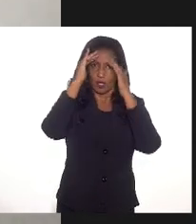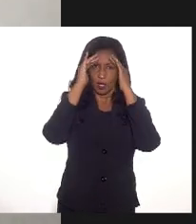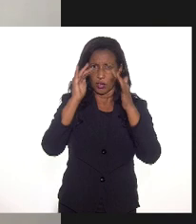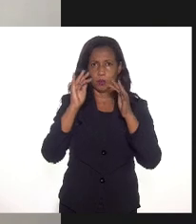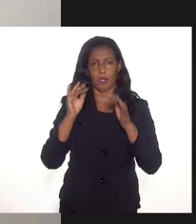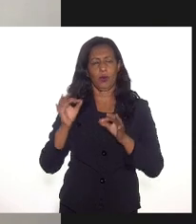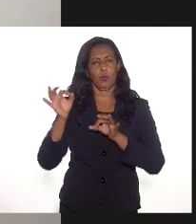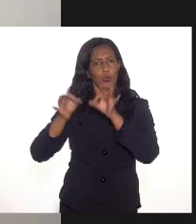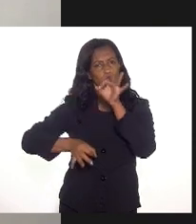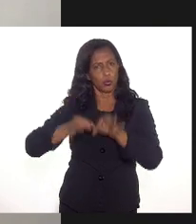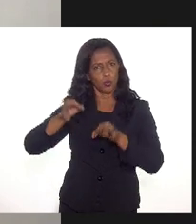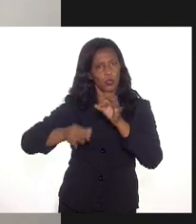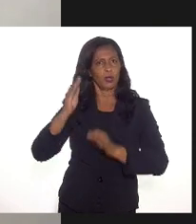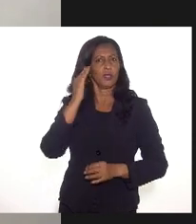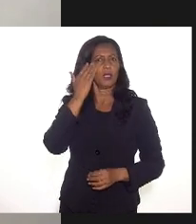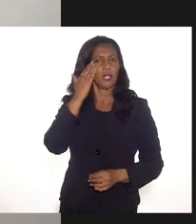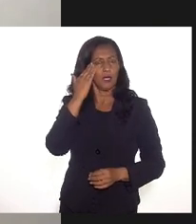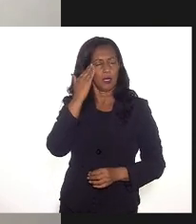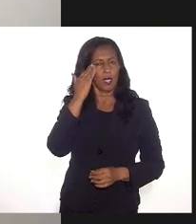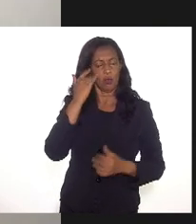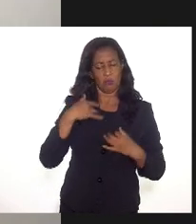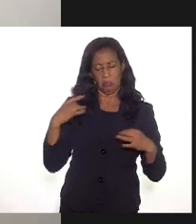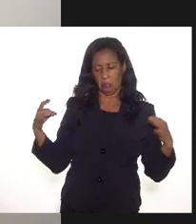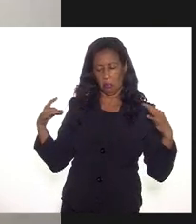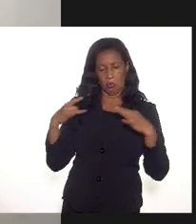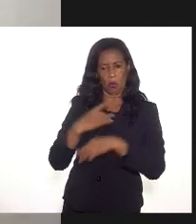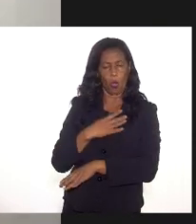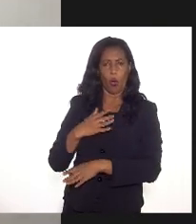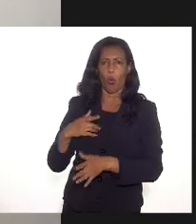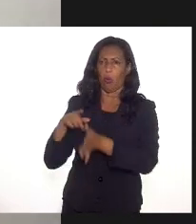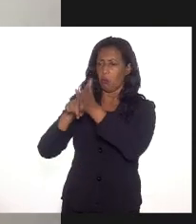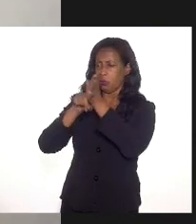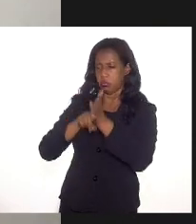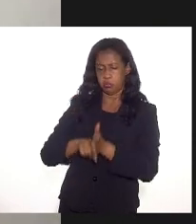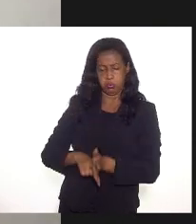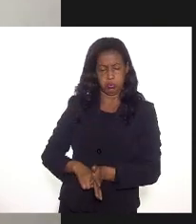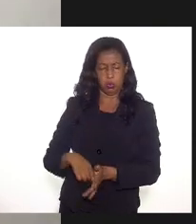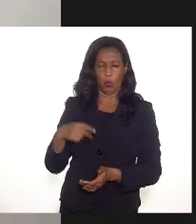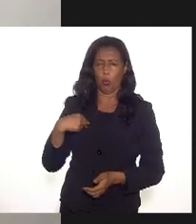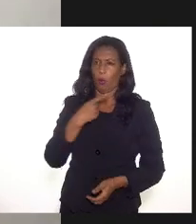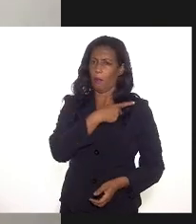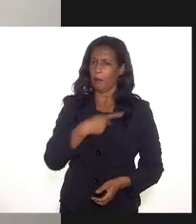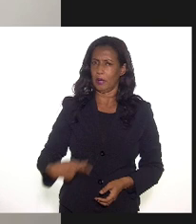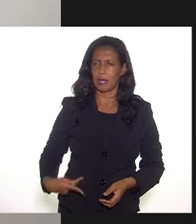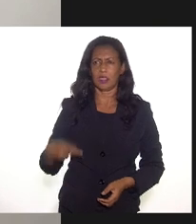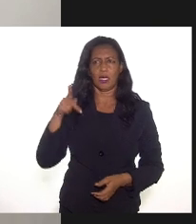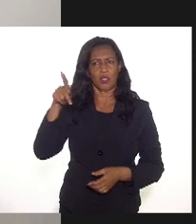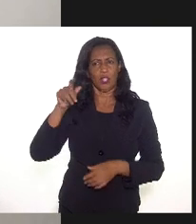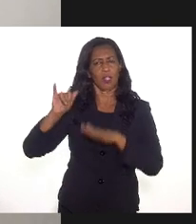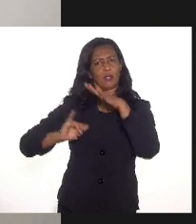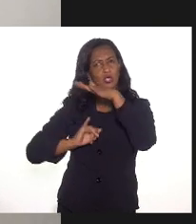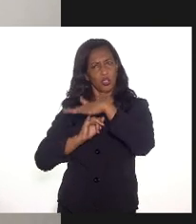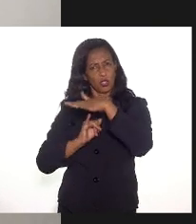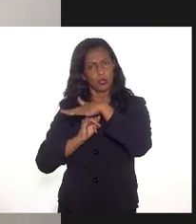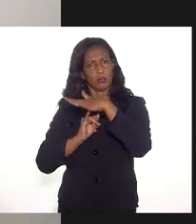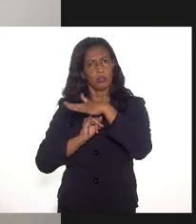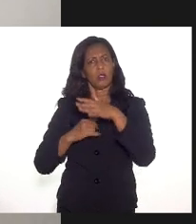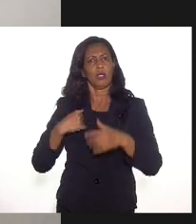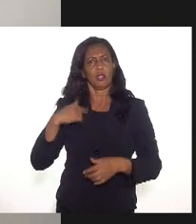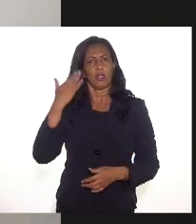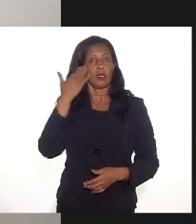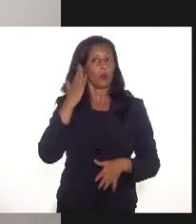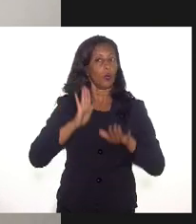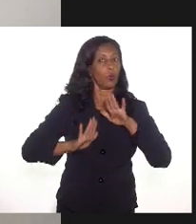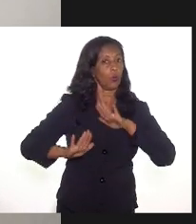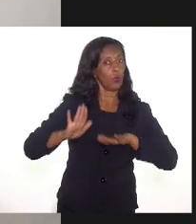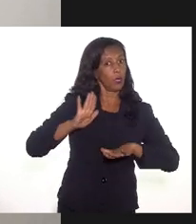entendo e estou à disposição de toda e qualquer investigação como presidente daquela instituição e entendo que a gente tem que ter um pouco